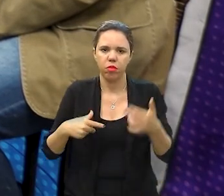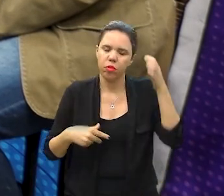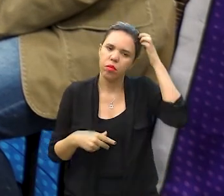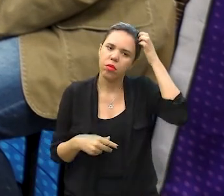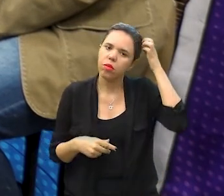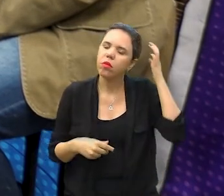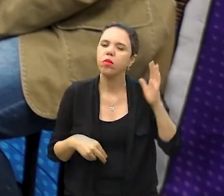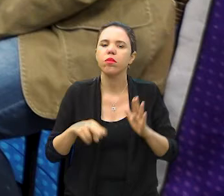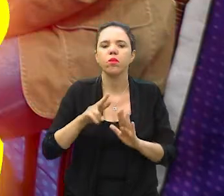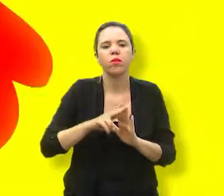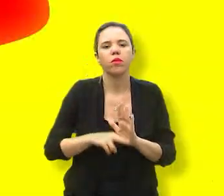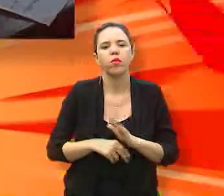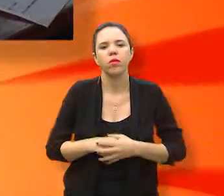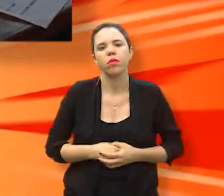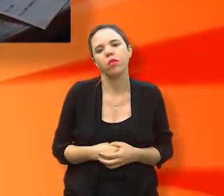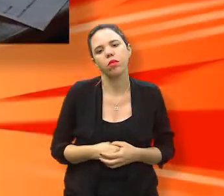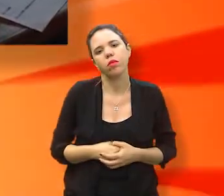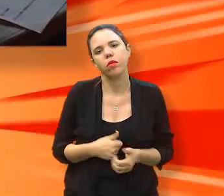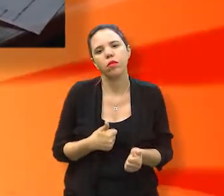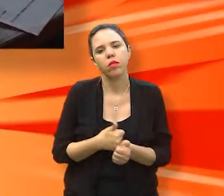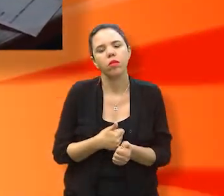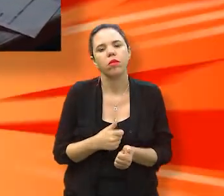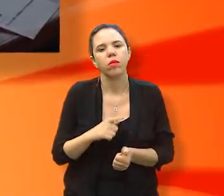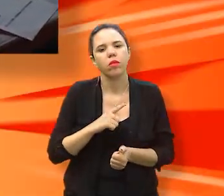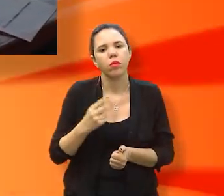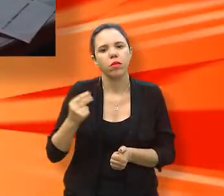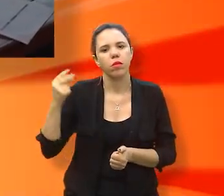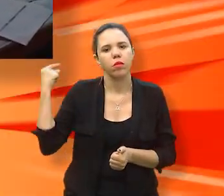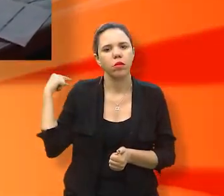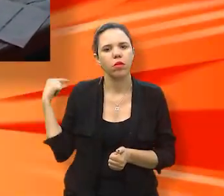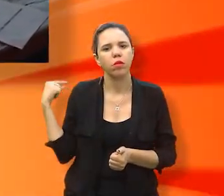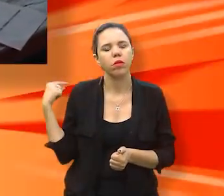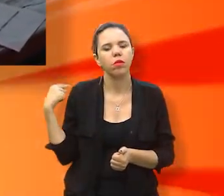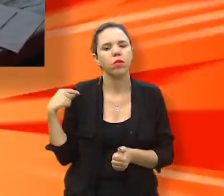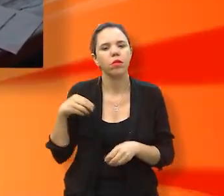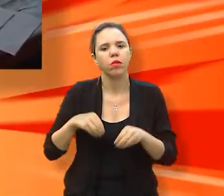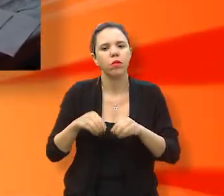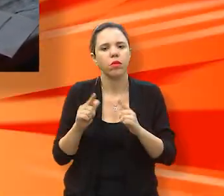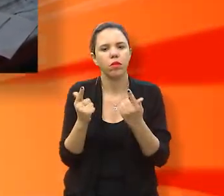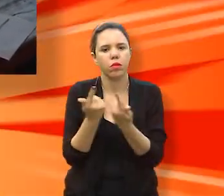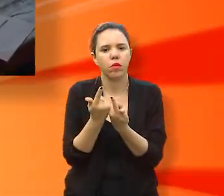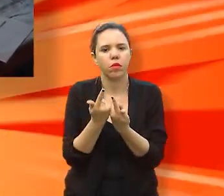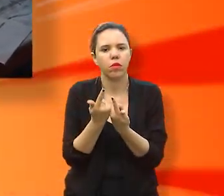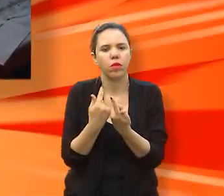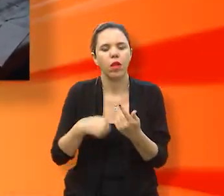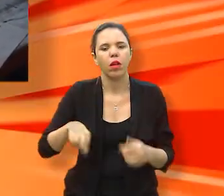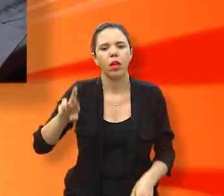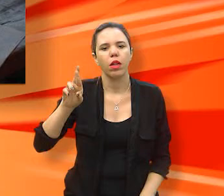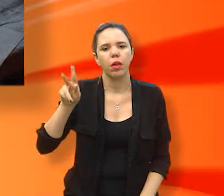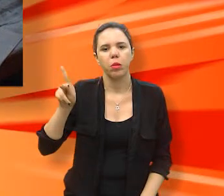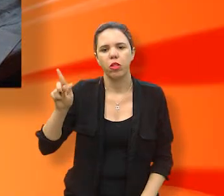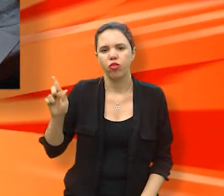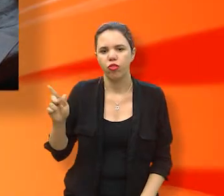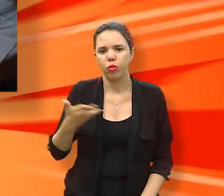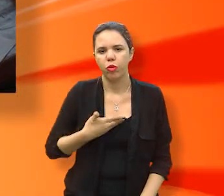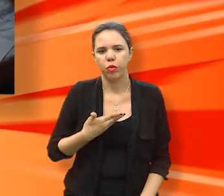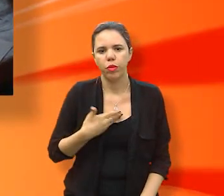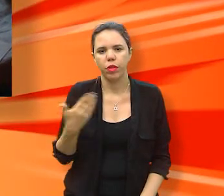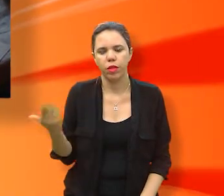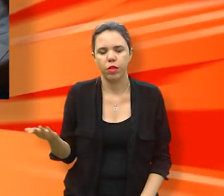jeito e as regras já eram muito próximas do que tinham antigamente e montei um grupo de RPG, né? Era formado pelo meu